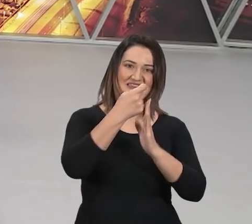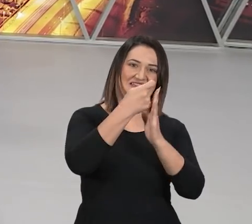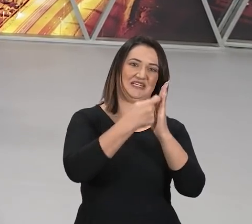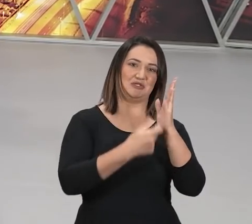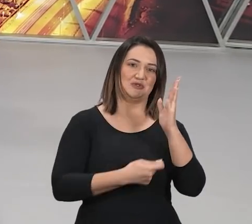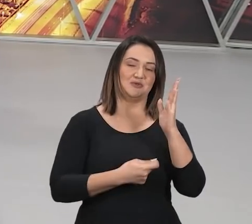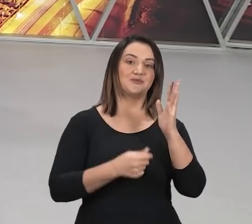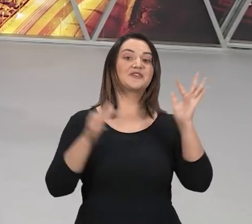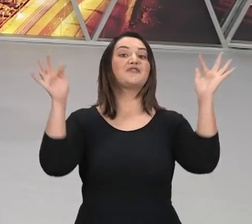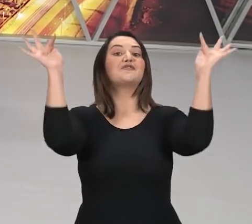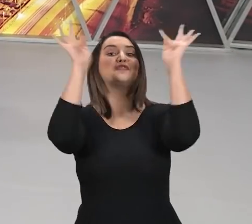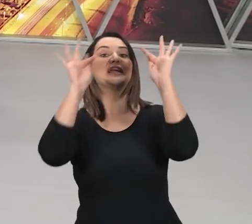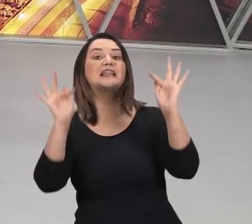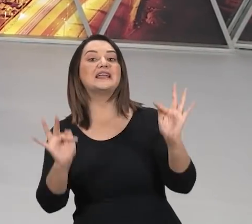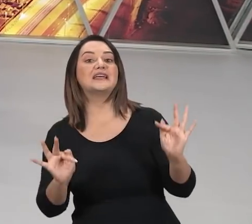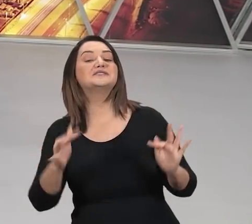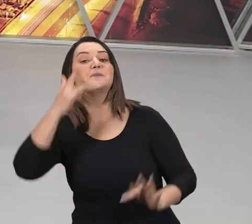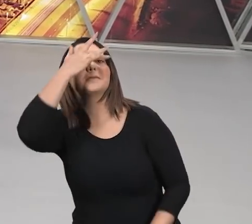Ouviu isso?